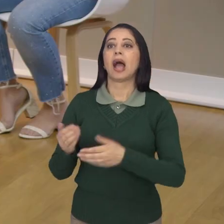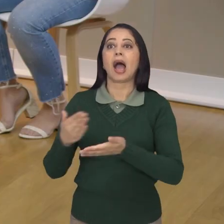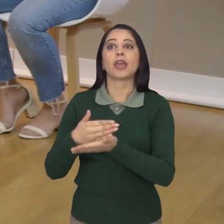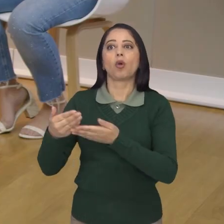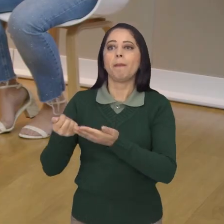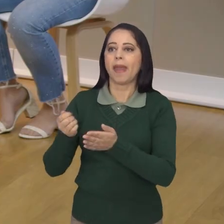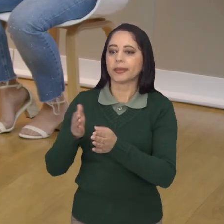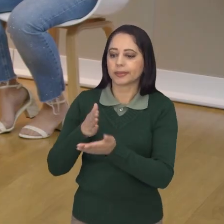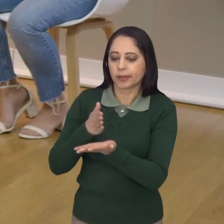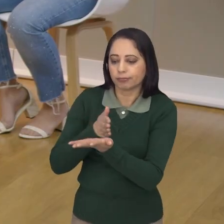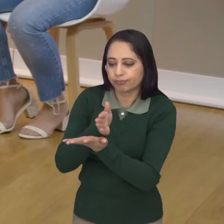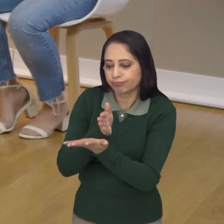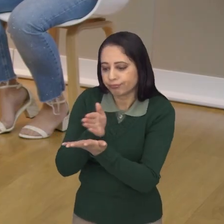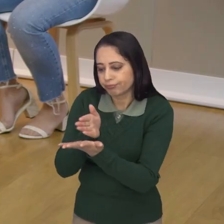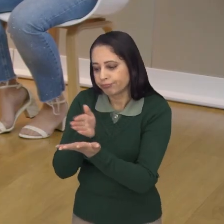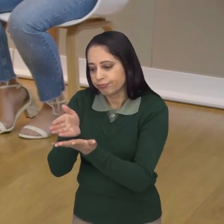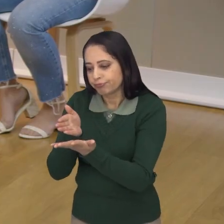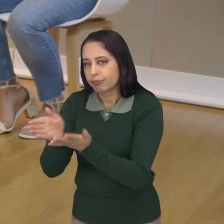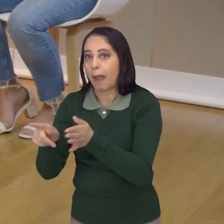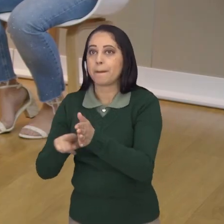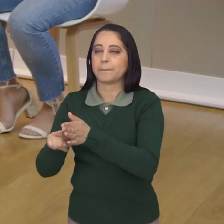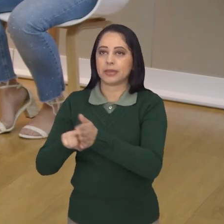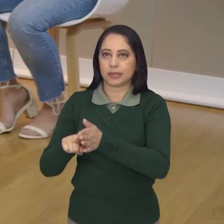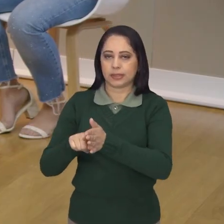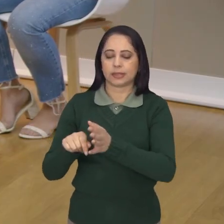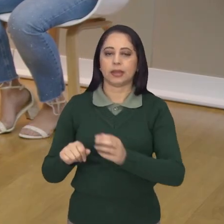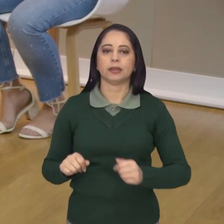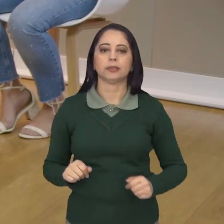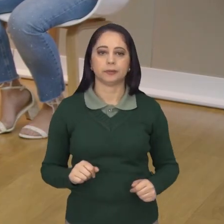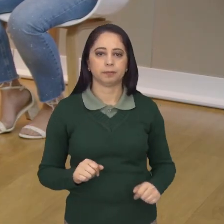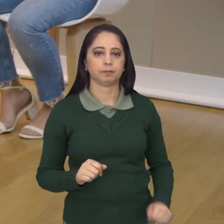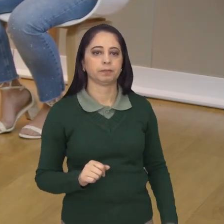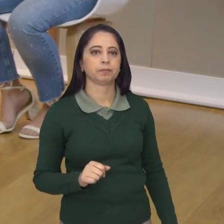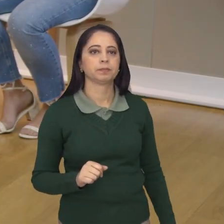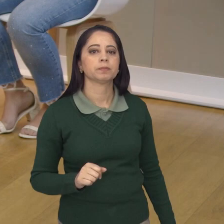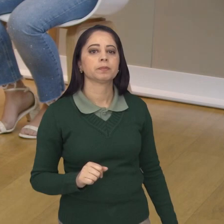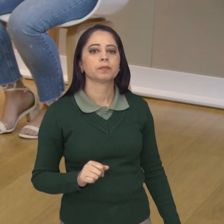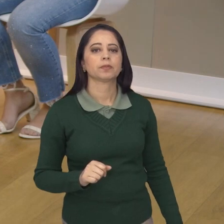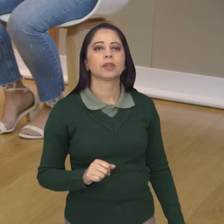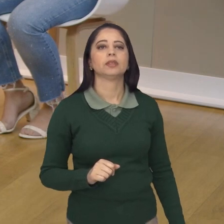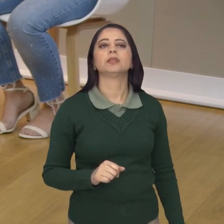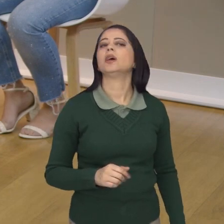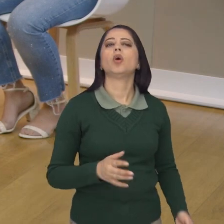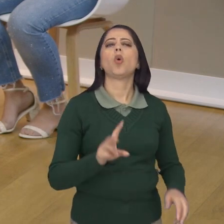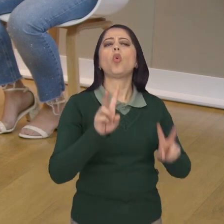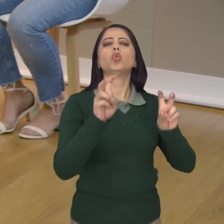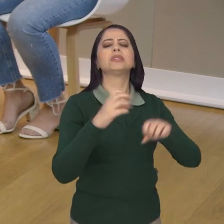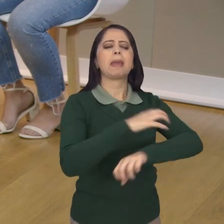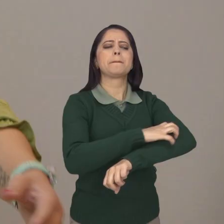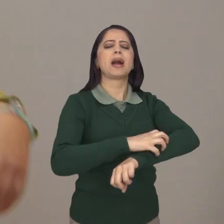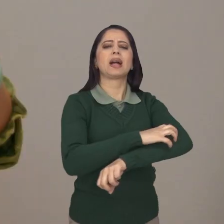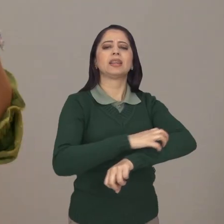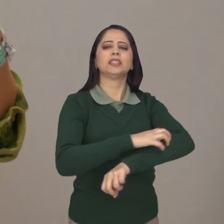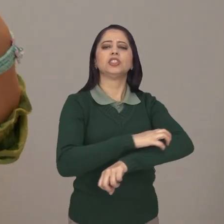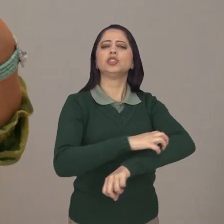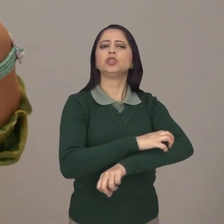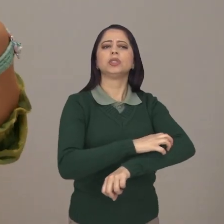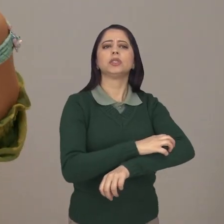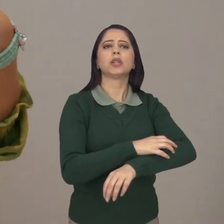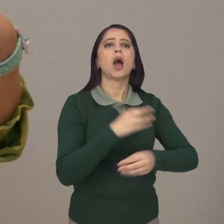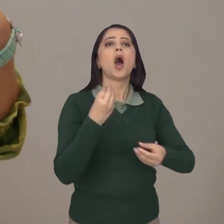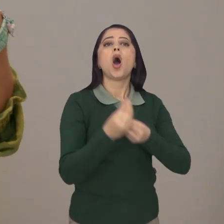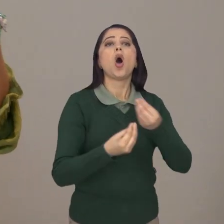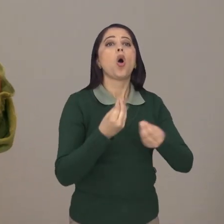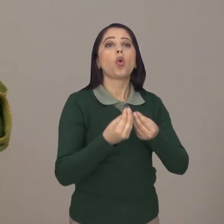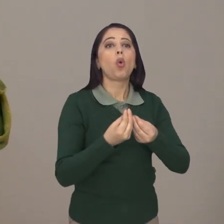exame específico para um tipo de... Cada exame específico da patologia que você está estudando. Sim, dos sintomas, né? E já que a gente falou de alergia, Como que eu